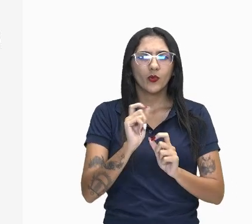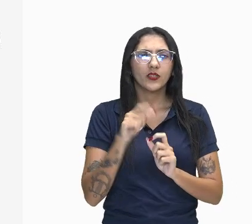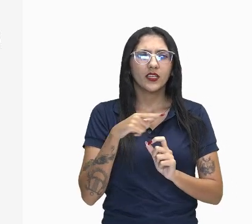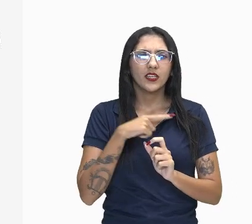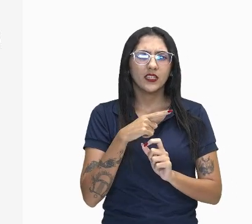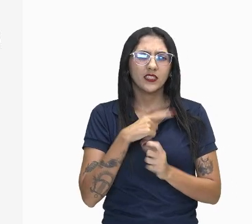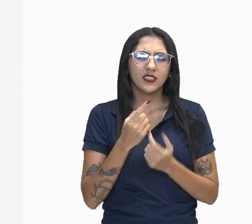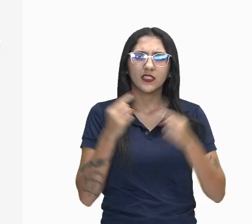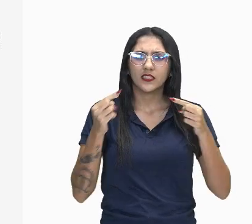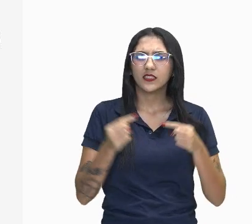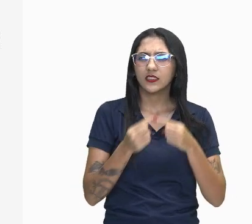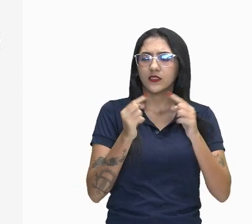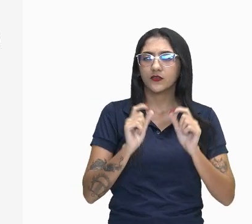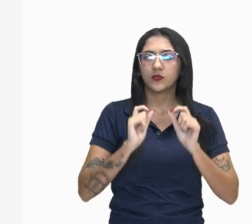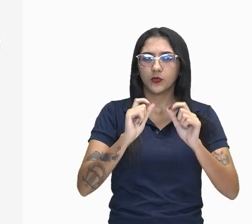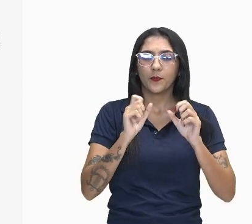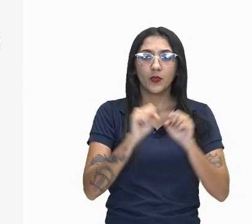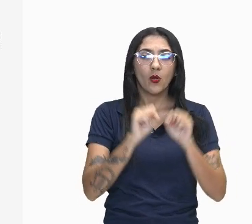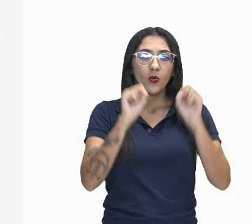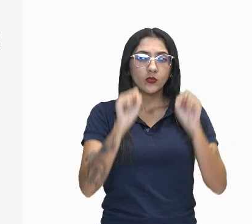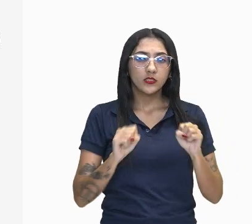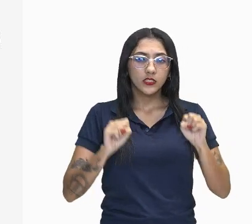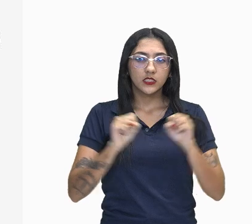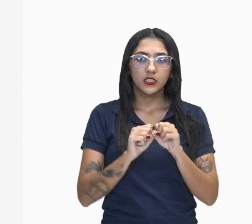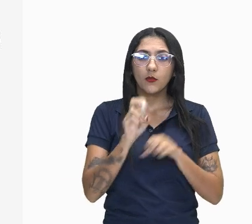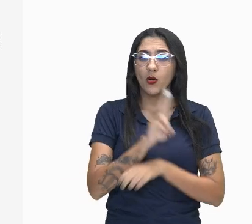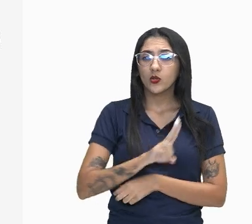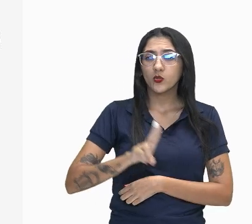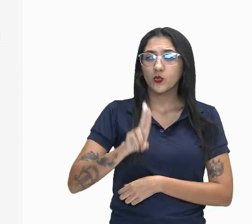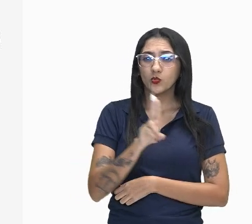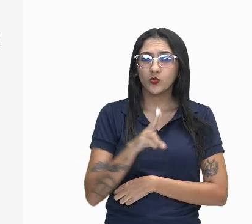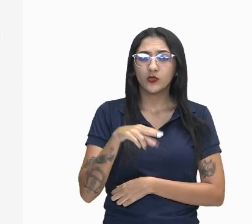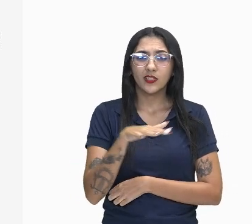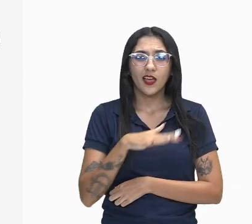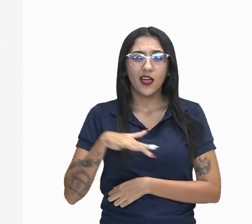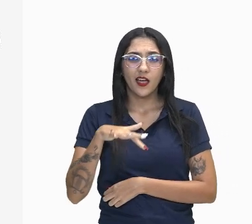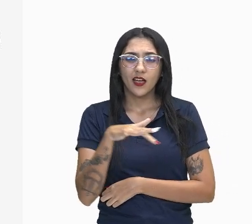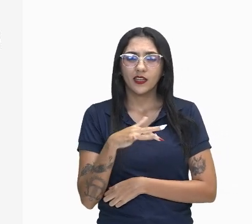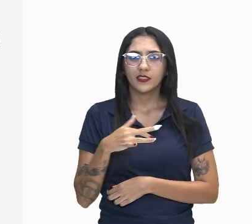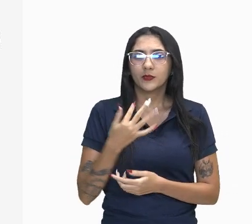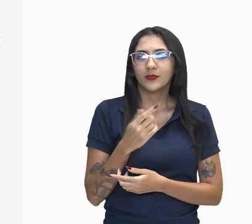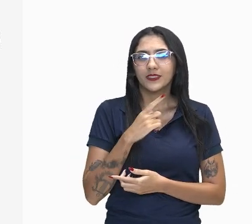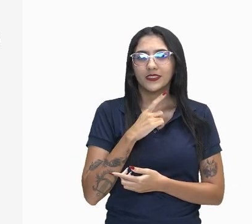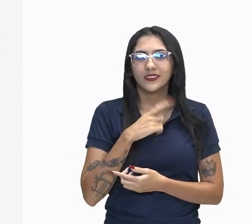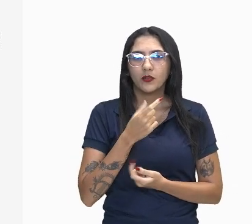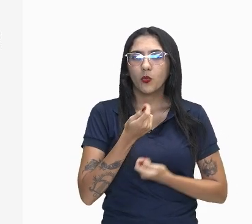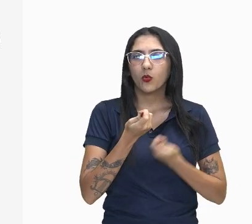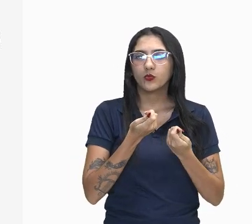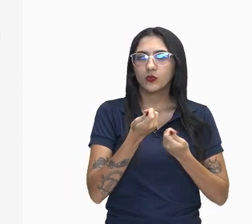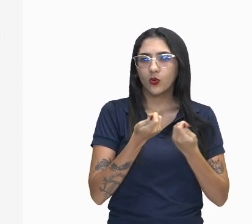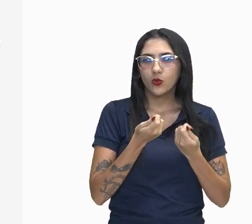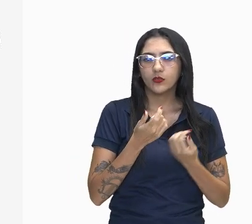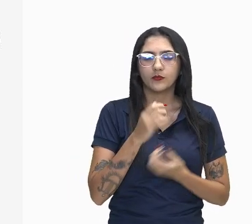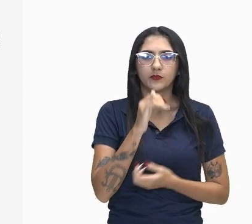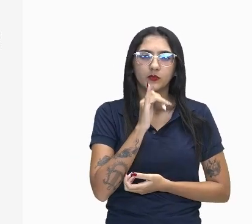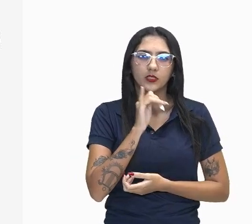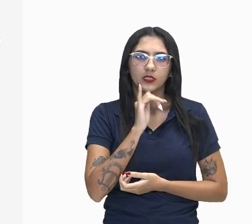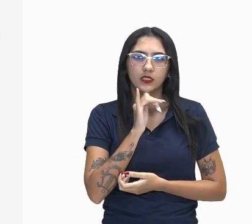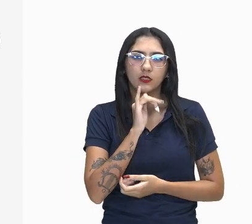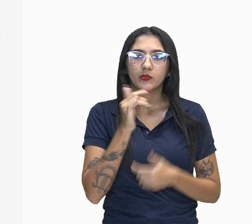Extenso é um sistema de cultivo que usa insumos limitados, né? Ou seja, o trabalho,